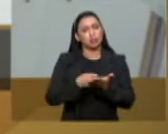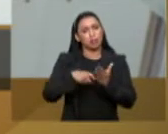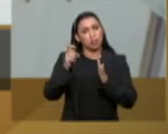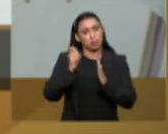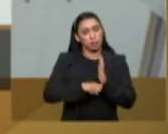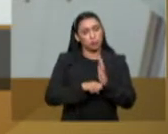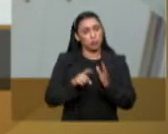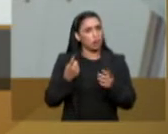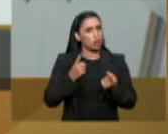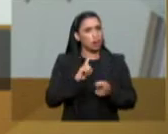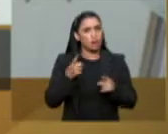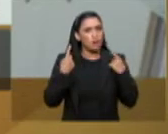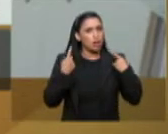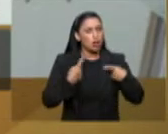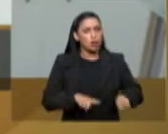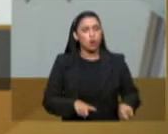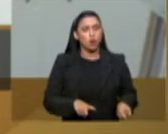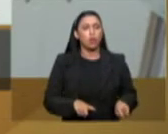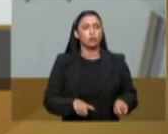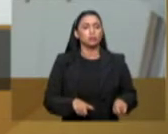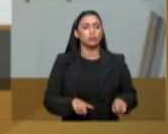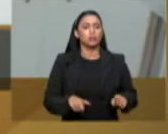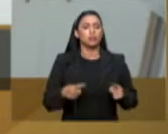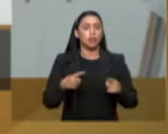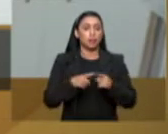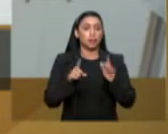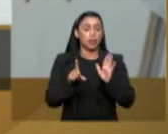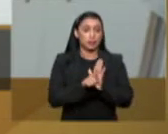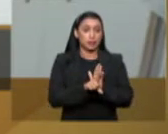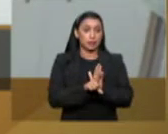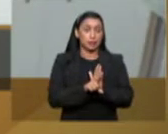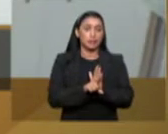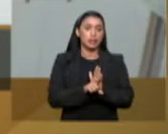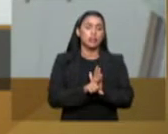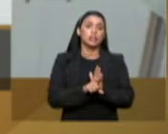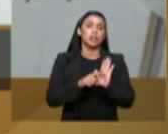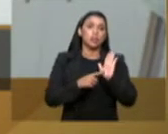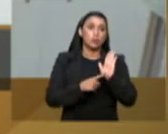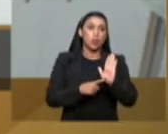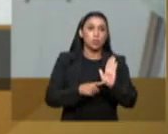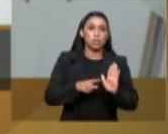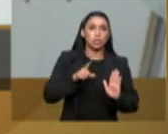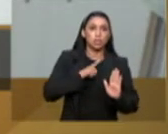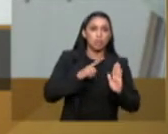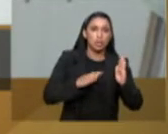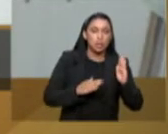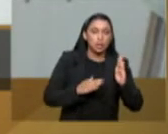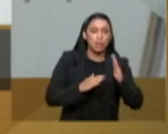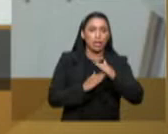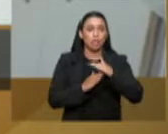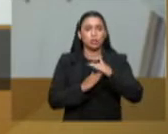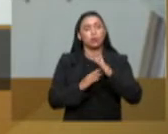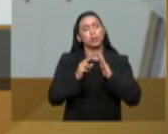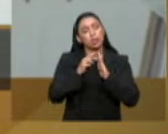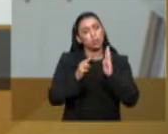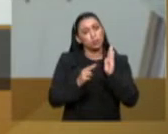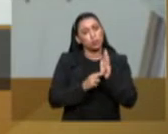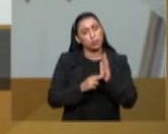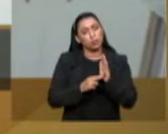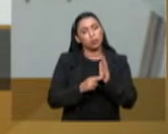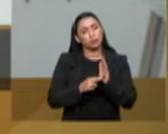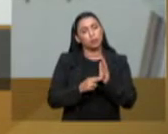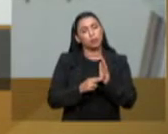que não viola a legalidade tributária a lei que, prescrevendo o teto, possibilita ao ato normativo